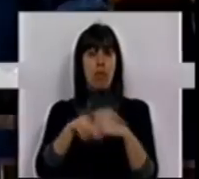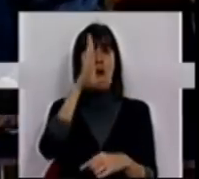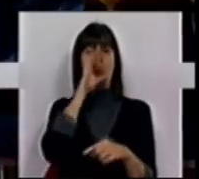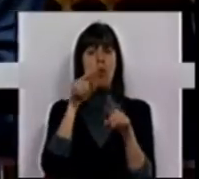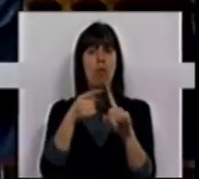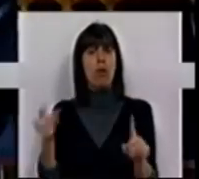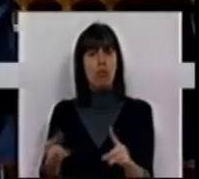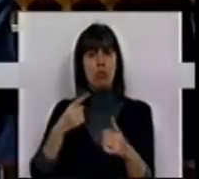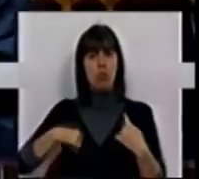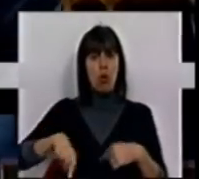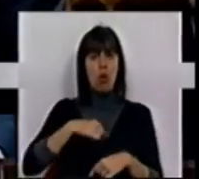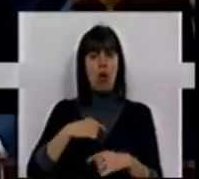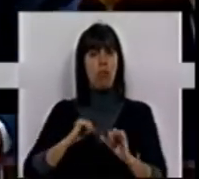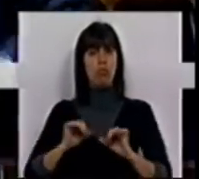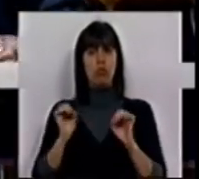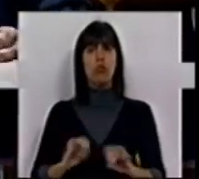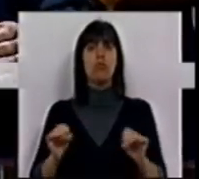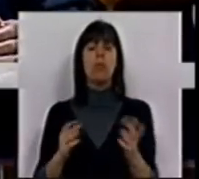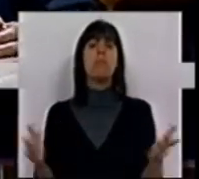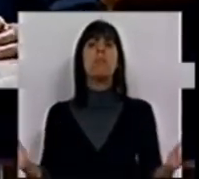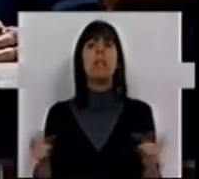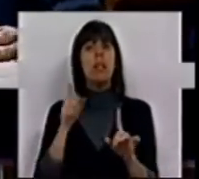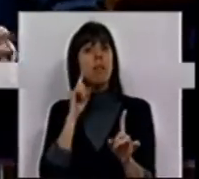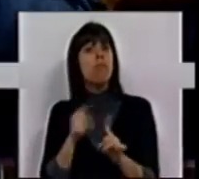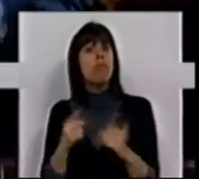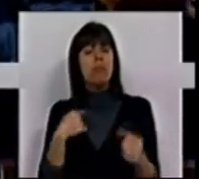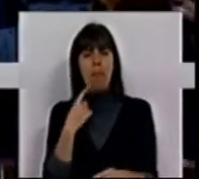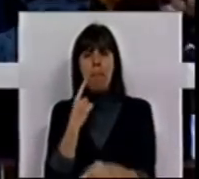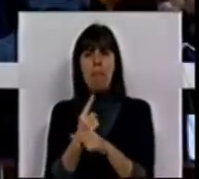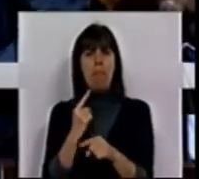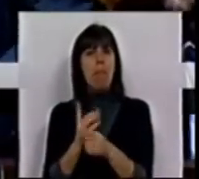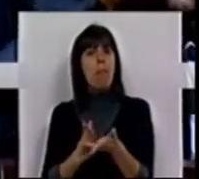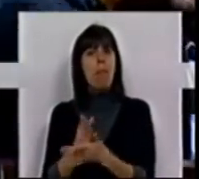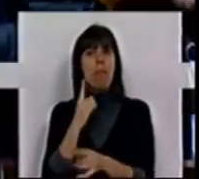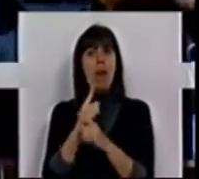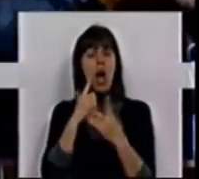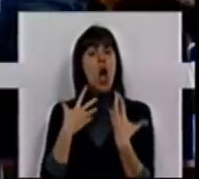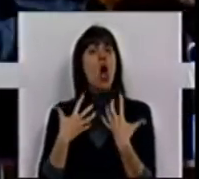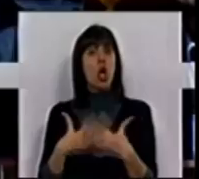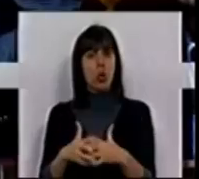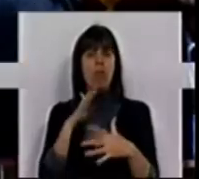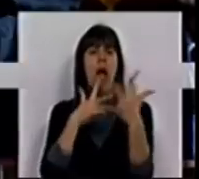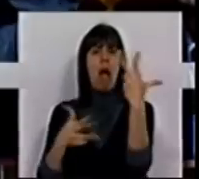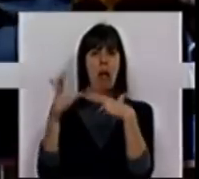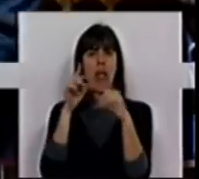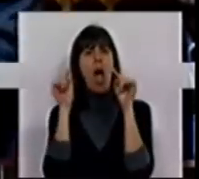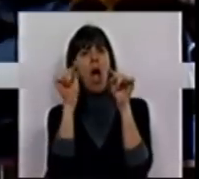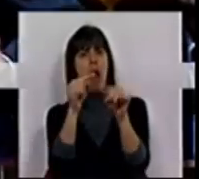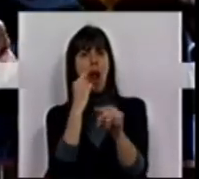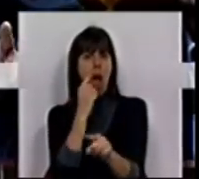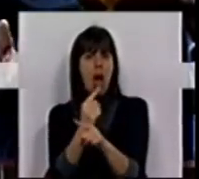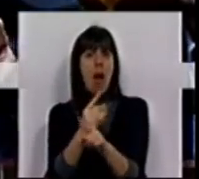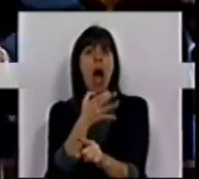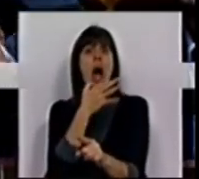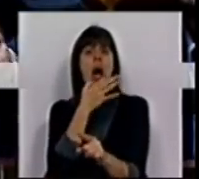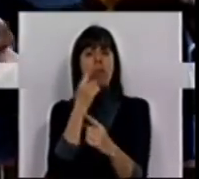Governo e não de da nossa parte. Portanto, neste sentido, mantemos a dúvida, a crítica e a acusação